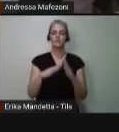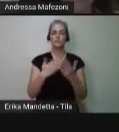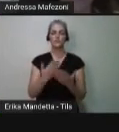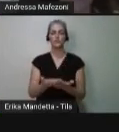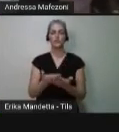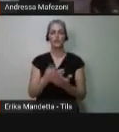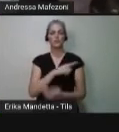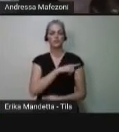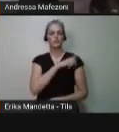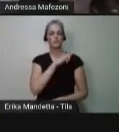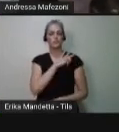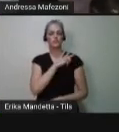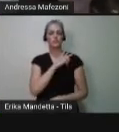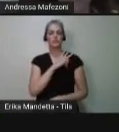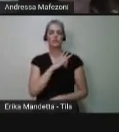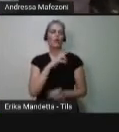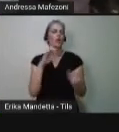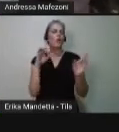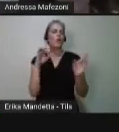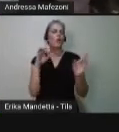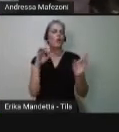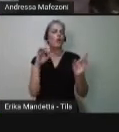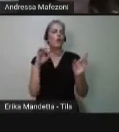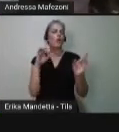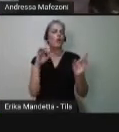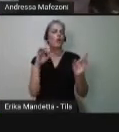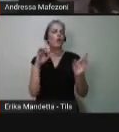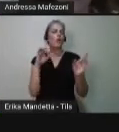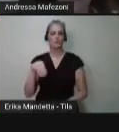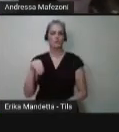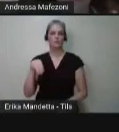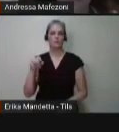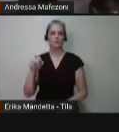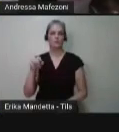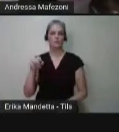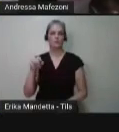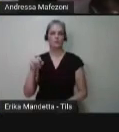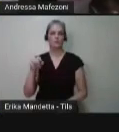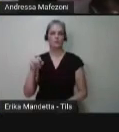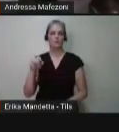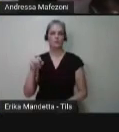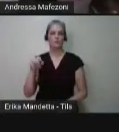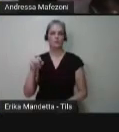ensino fundamental completo, as EMEFs.